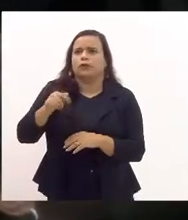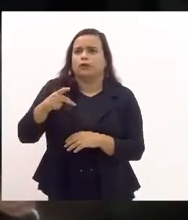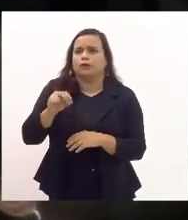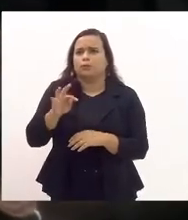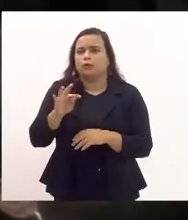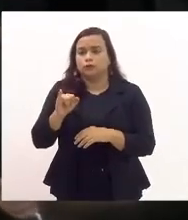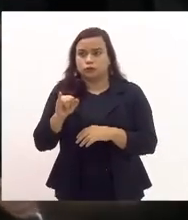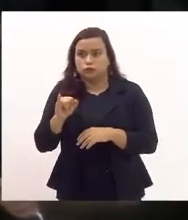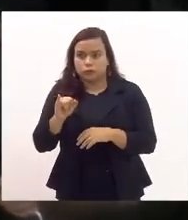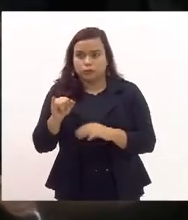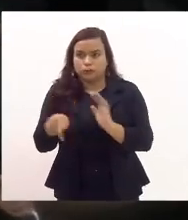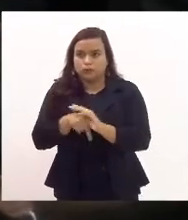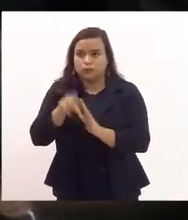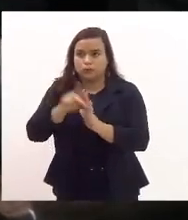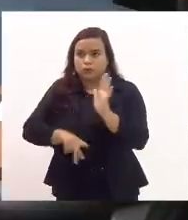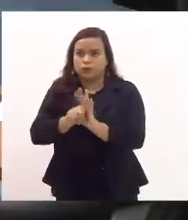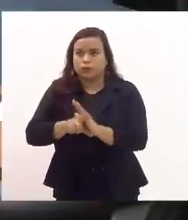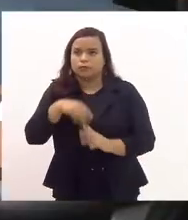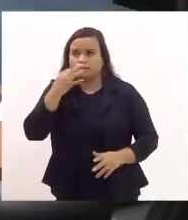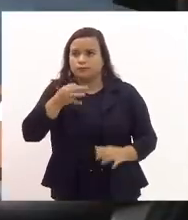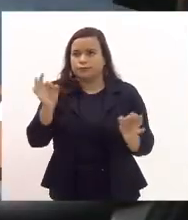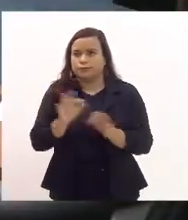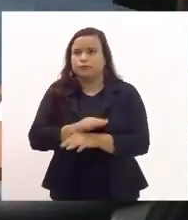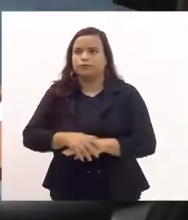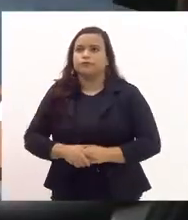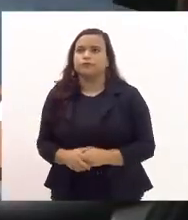do projeto de leão parecer